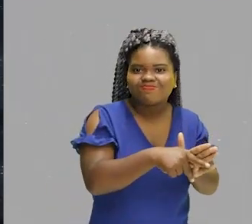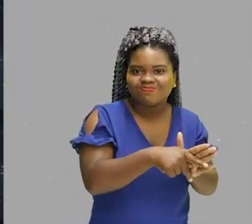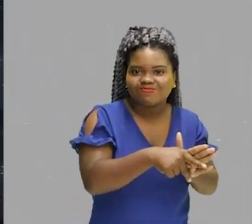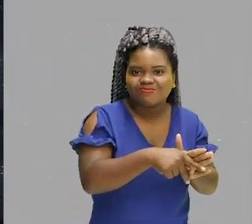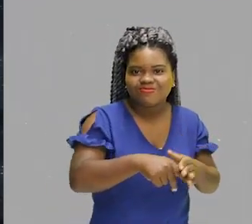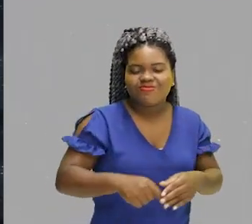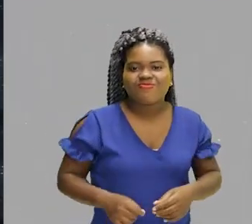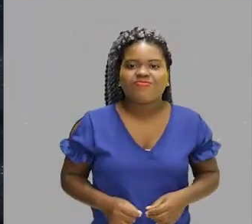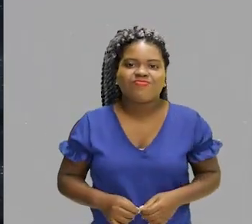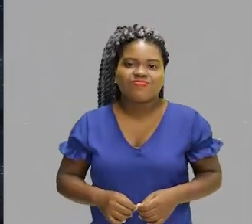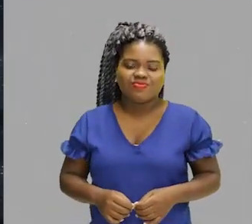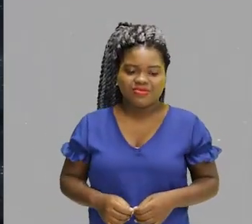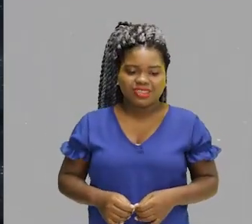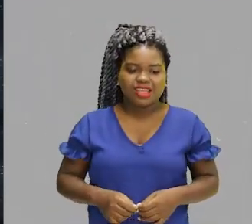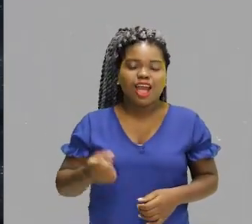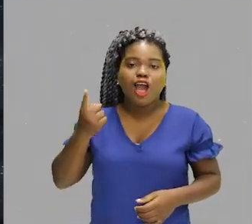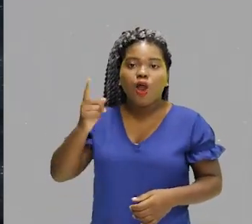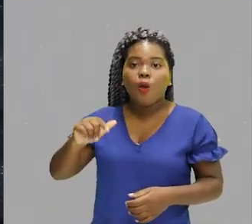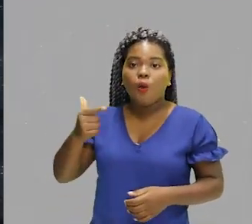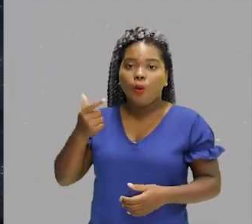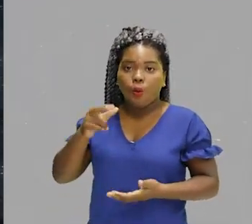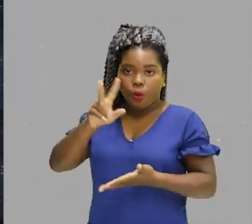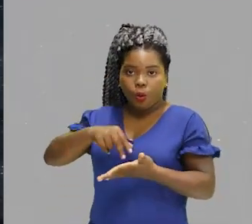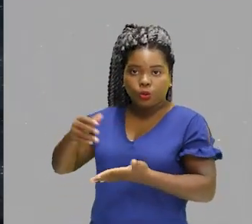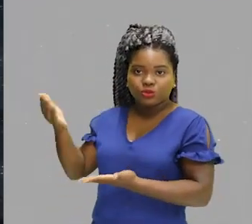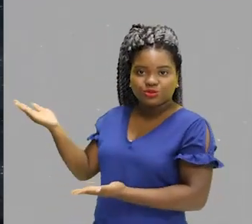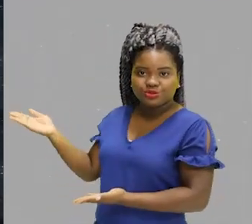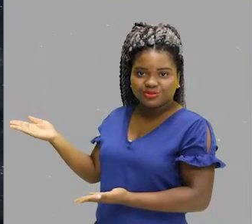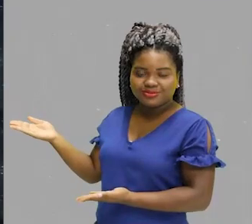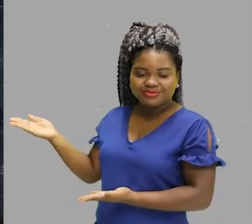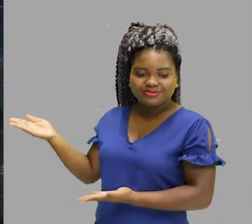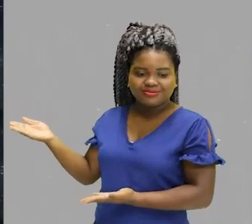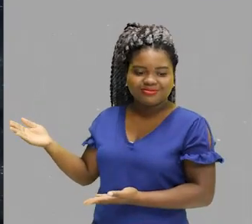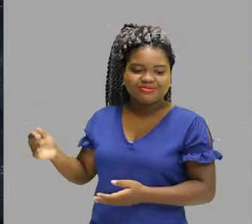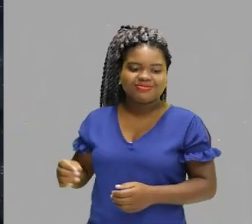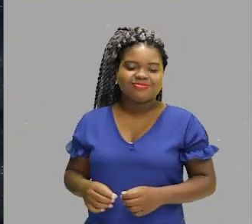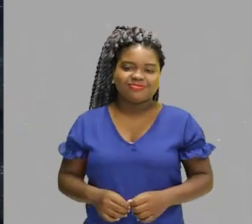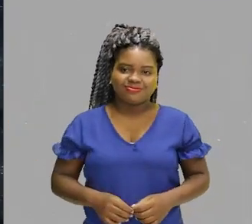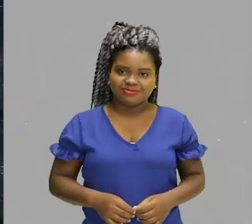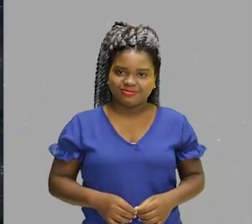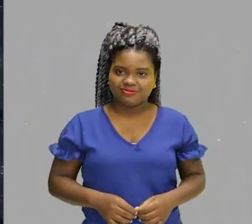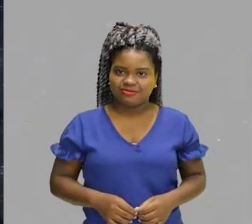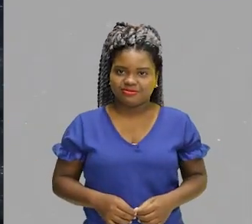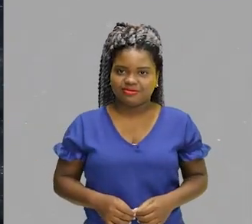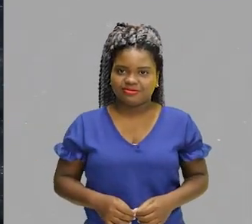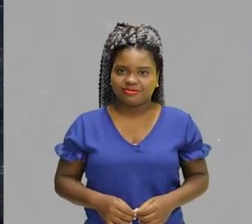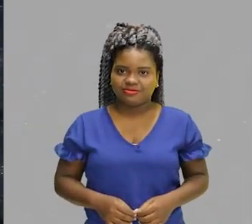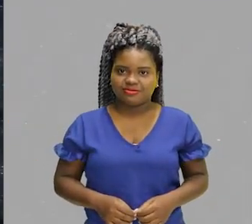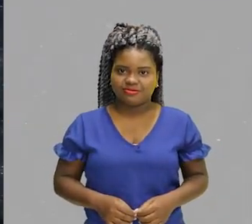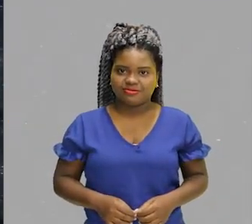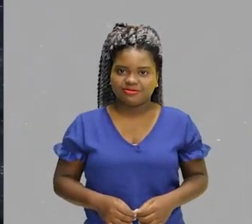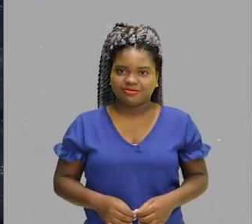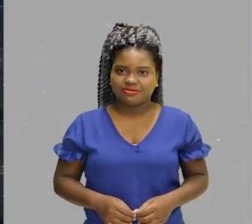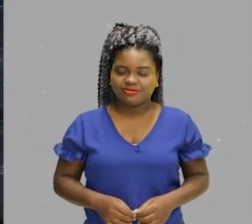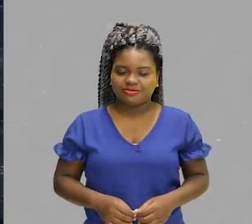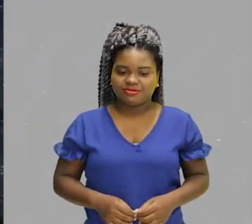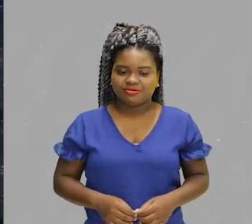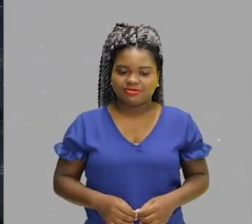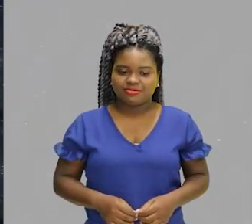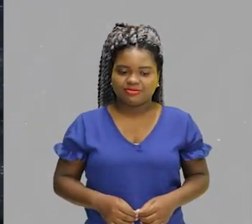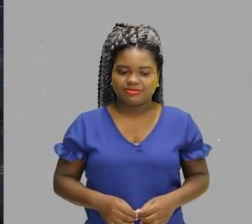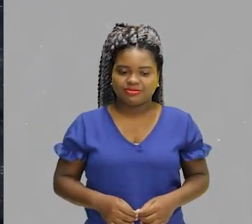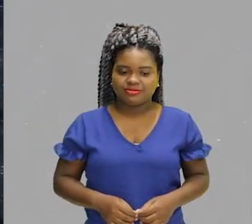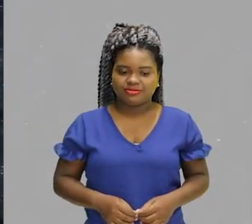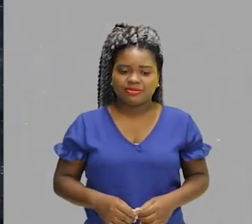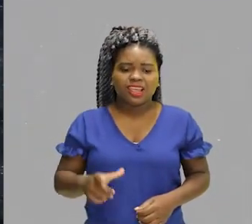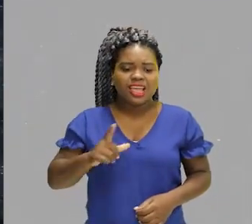o trem. Tengo que ir a Burgos mañana. Tengo que ir a Burgos mañana. Tenho